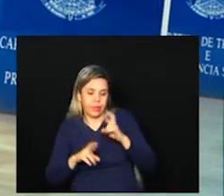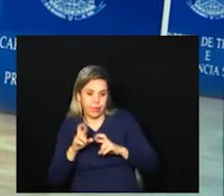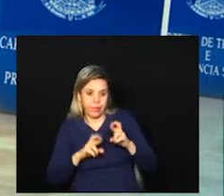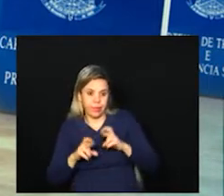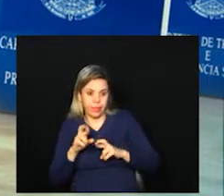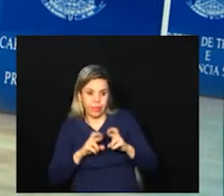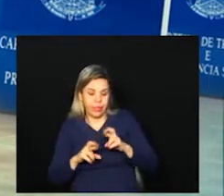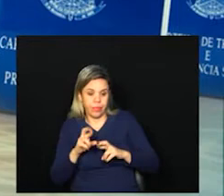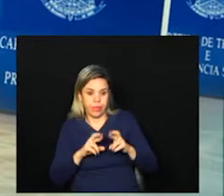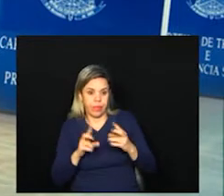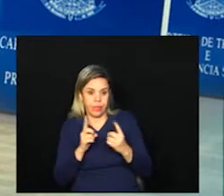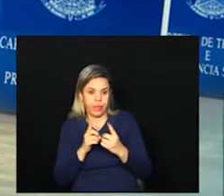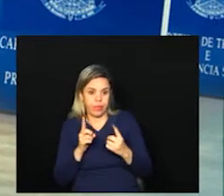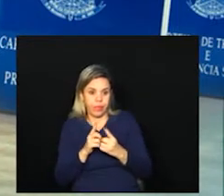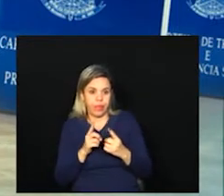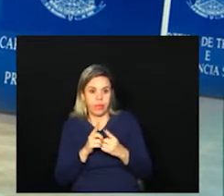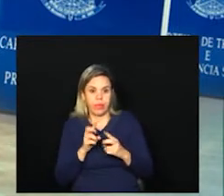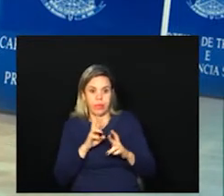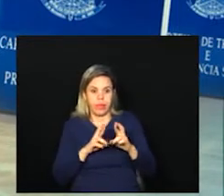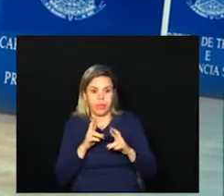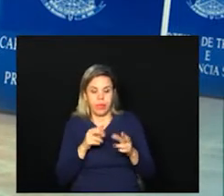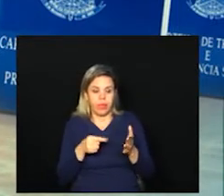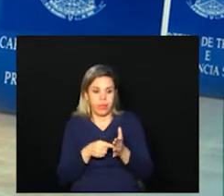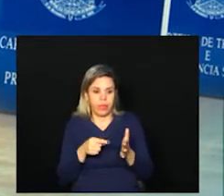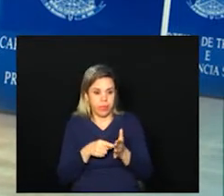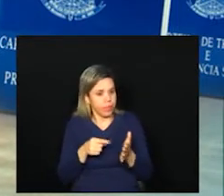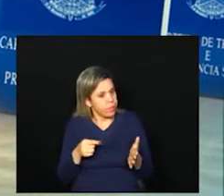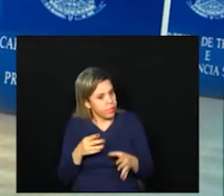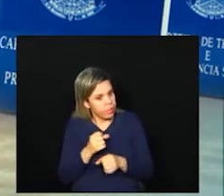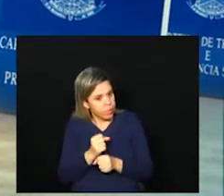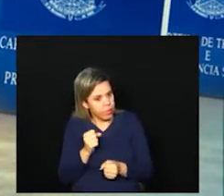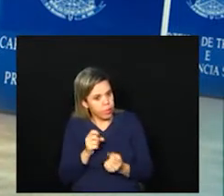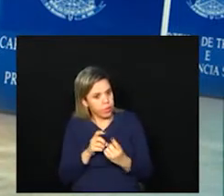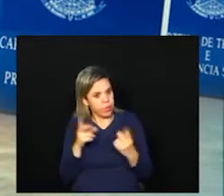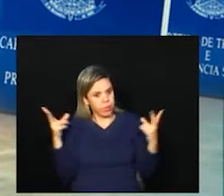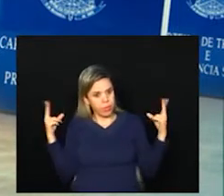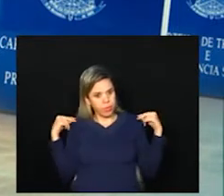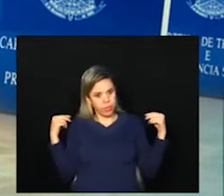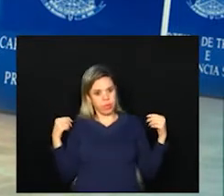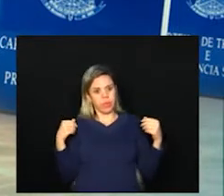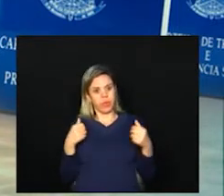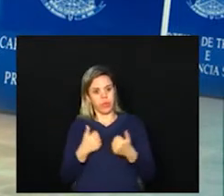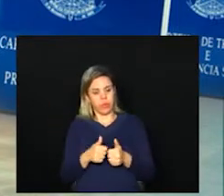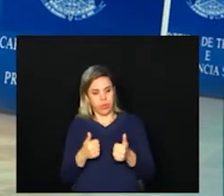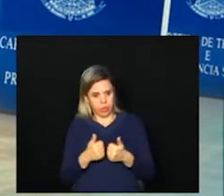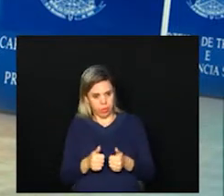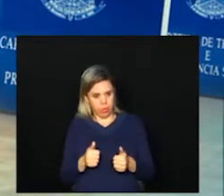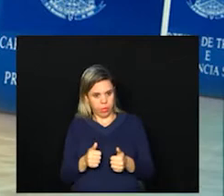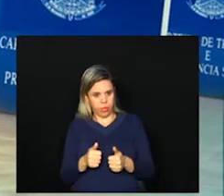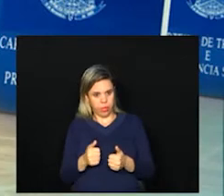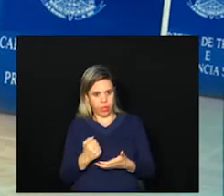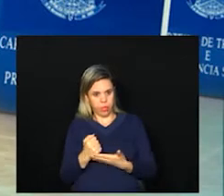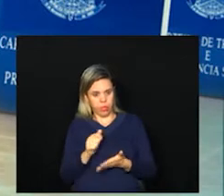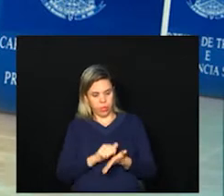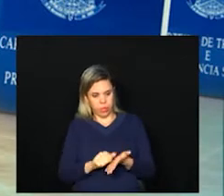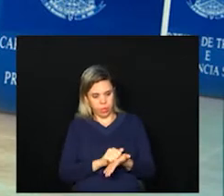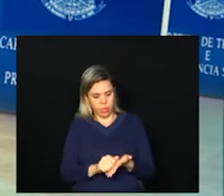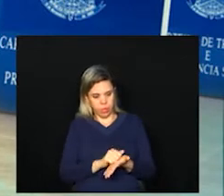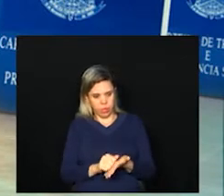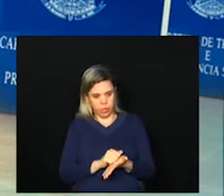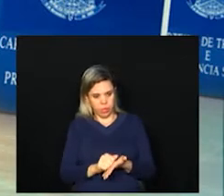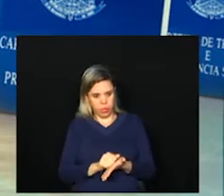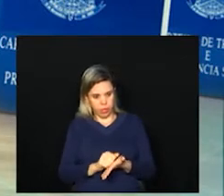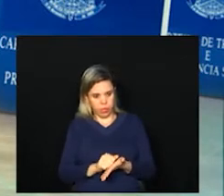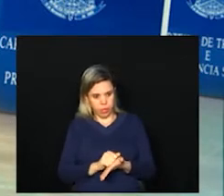monitoramento, atendente de sinistro, atendente de caixa, motorista de micro-ônibus, auxiliar de